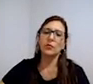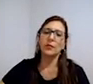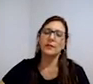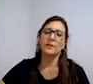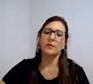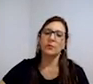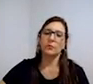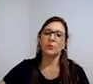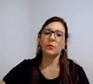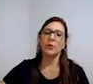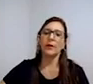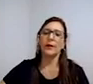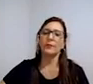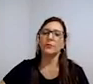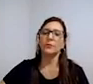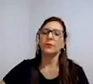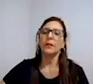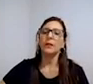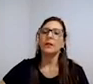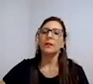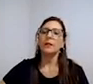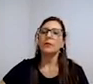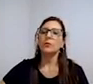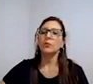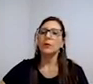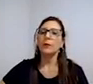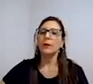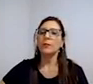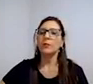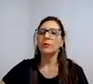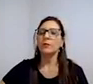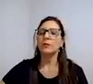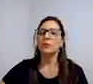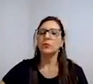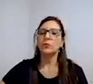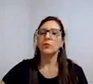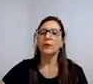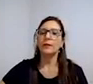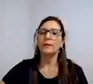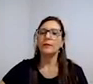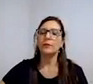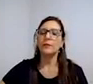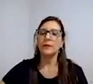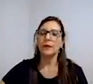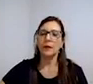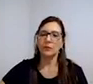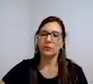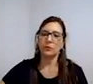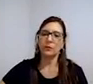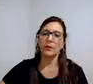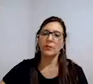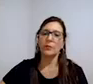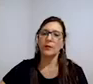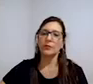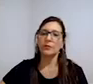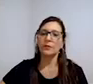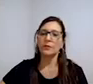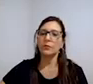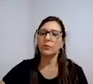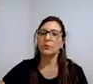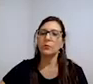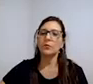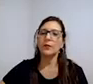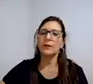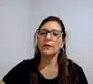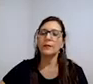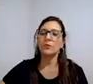músculo do coração, o miocárdio. E a última imagem é o tecido muscular não estriado, também chamado de